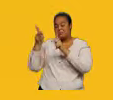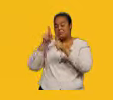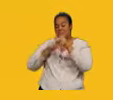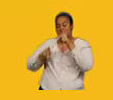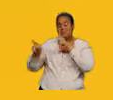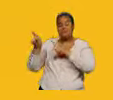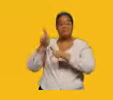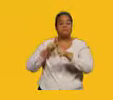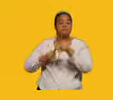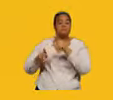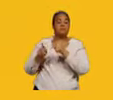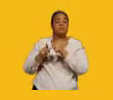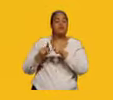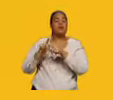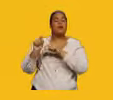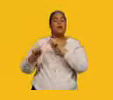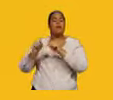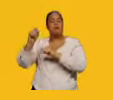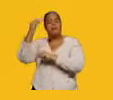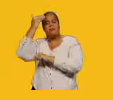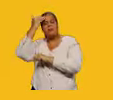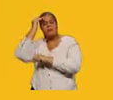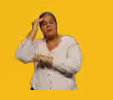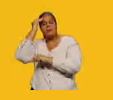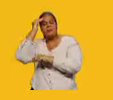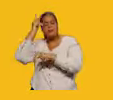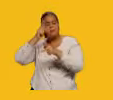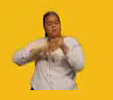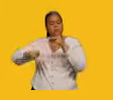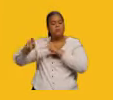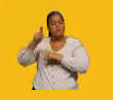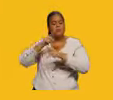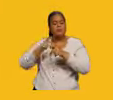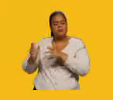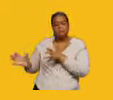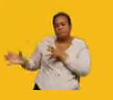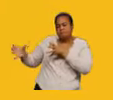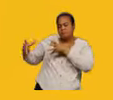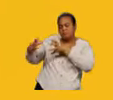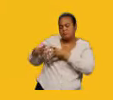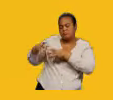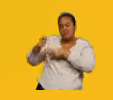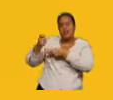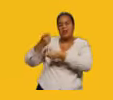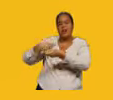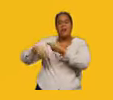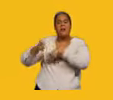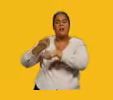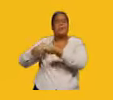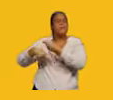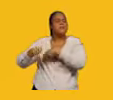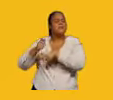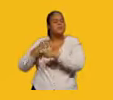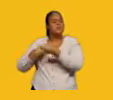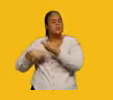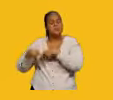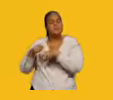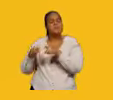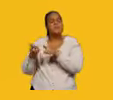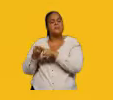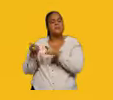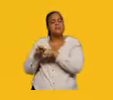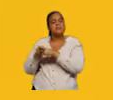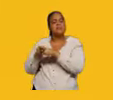os aspectos então o que fazem com que uma população se concentre eles são econômicos que tem a ver com a